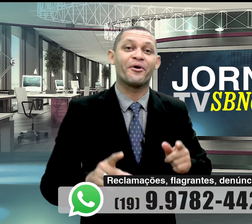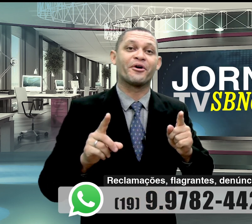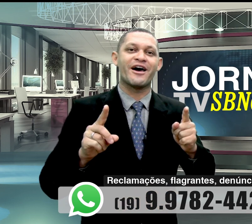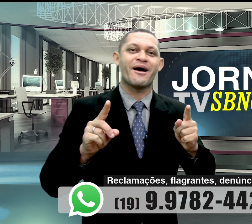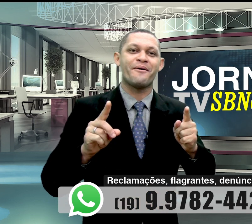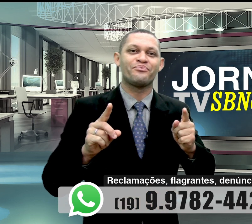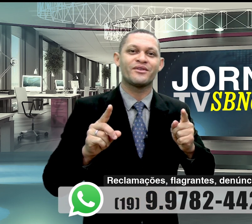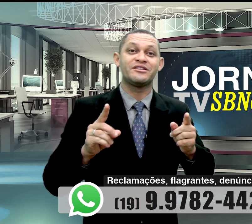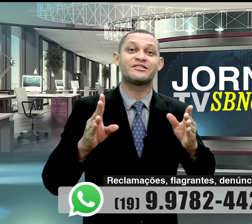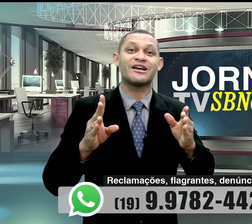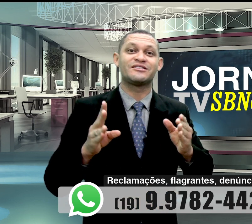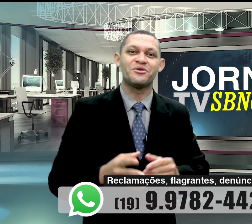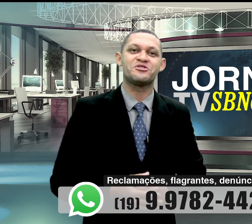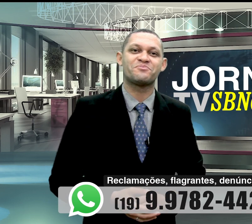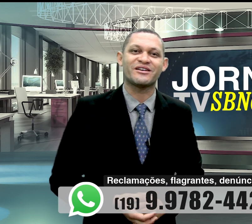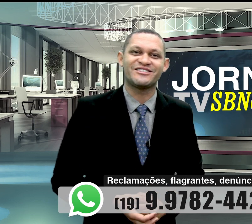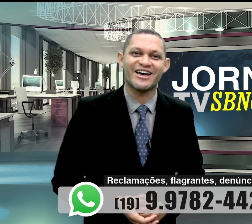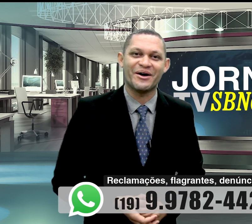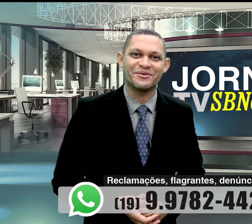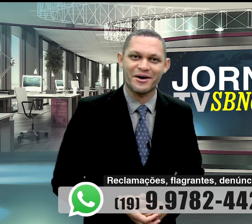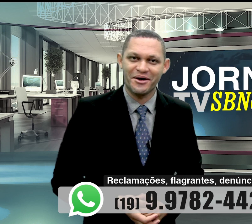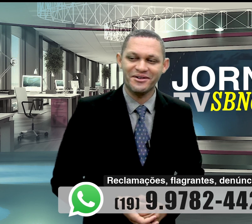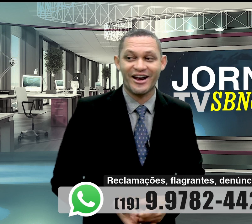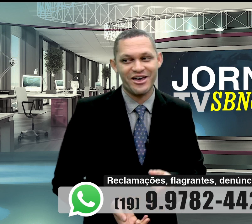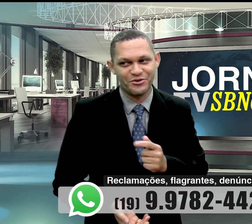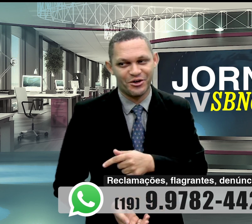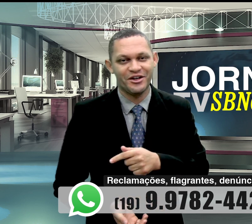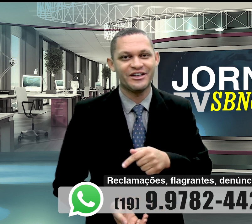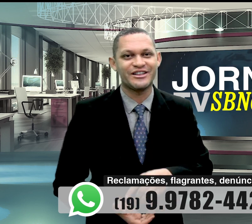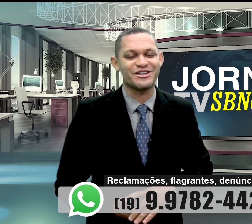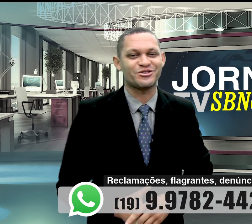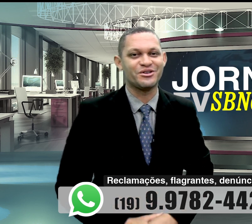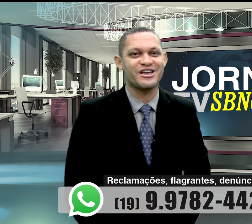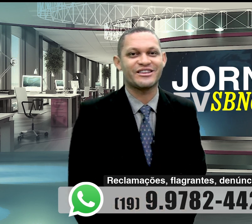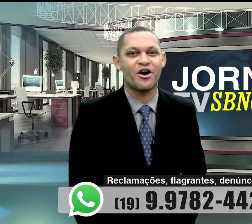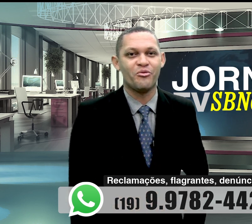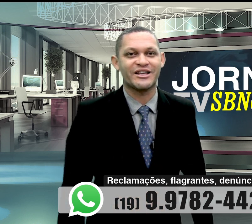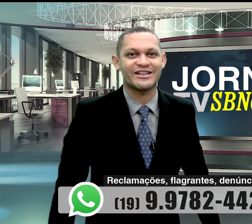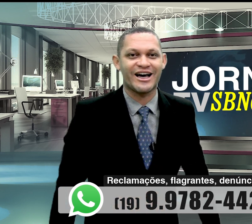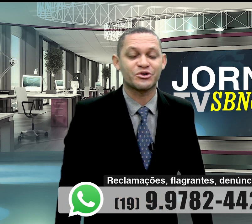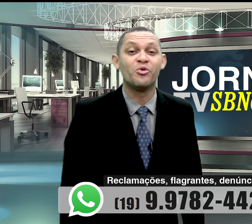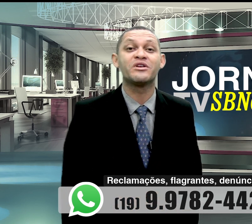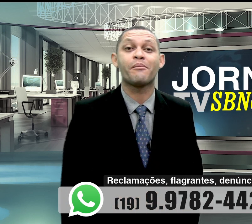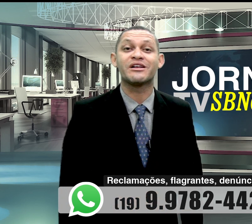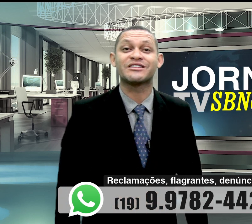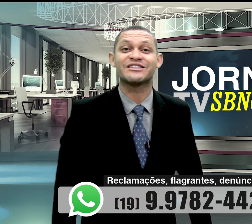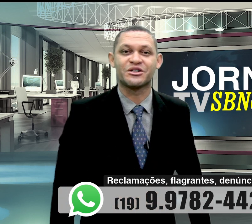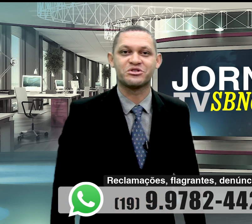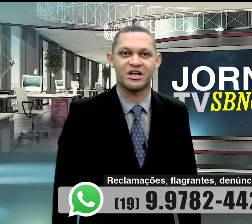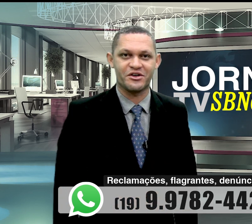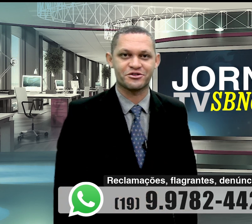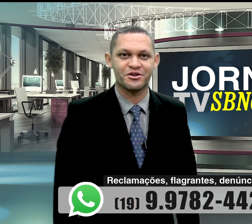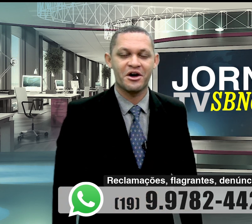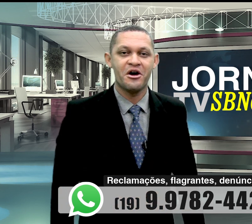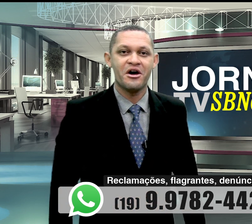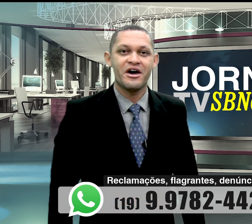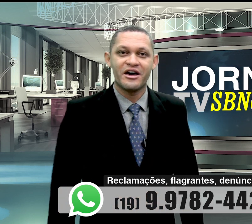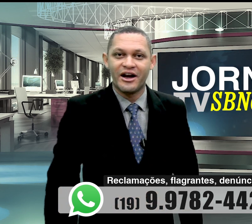Com o programa Estação Espacial, tá bom? Lá eu vou das 11 até 1 da tarde com muita prestação de